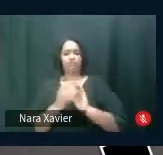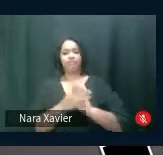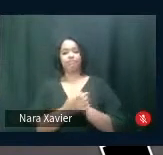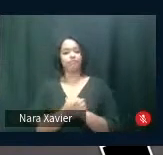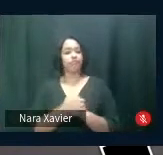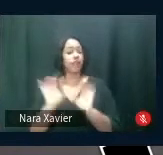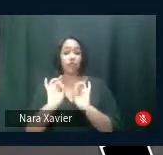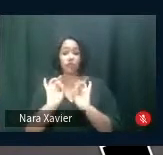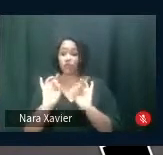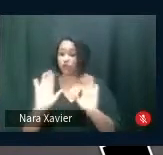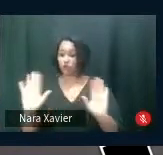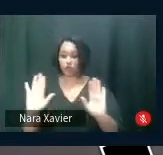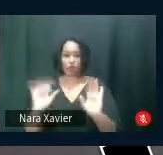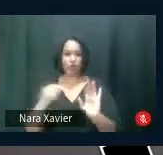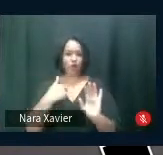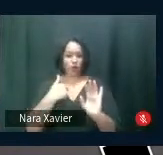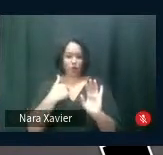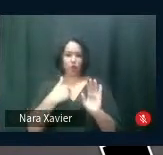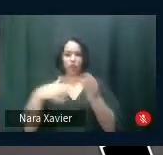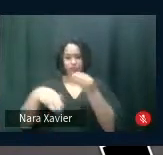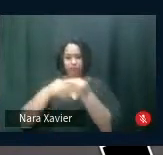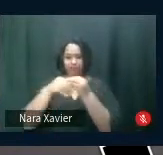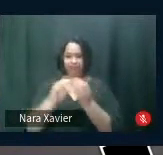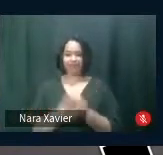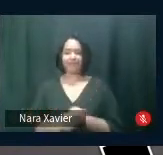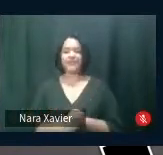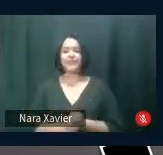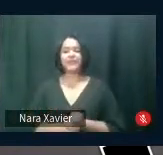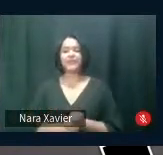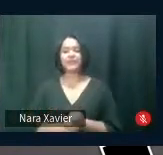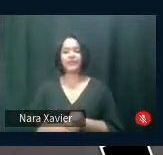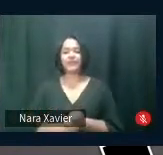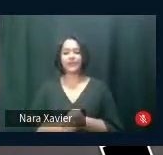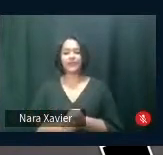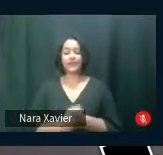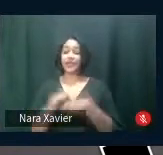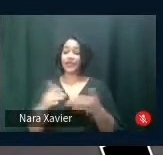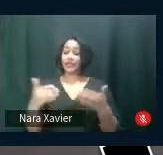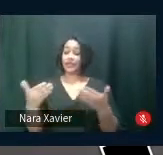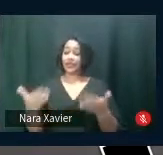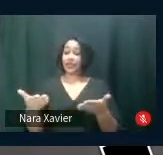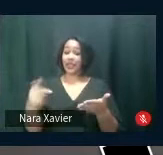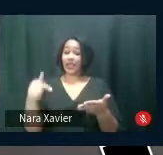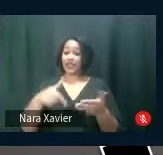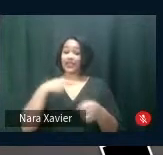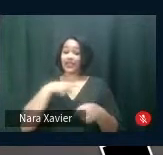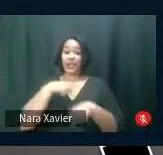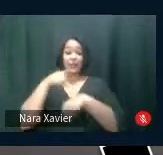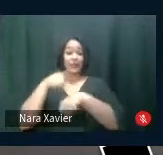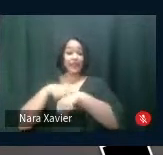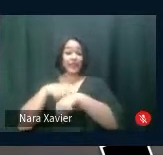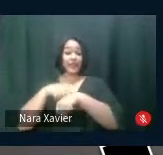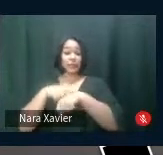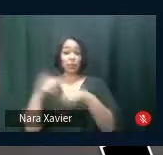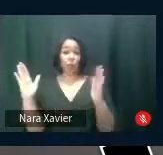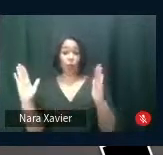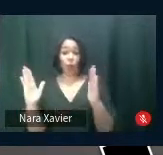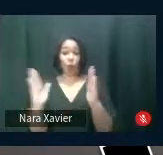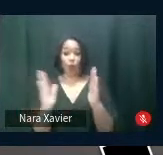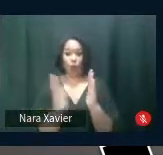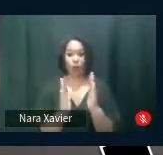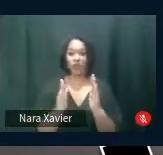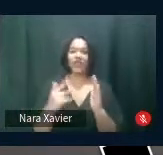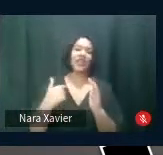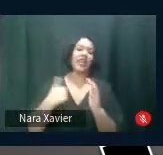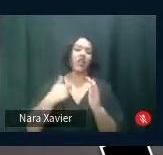essa é basicamente a proposta. Então, como aqui a gente tem um tempo mais limitado, eu não vou